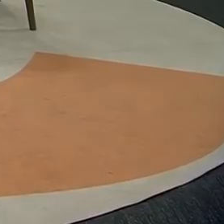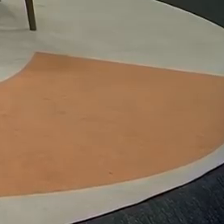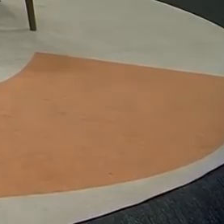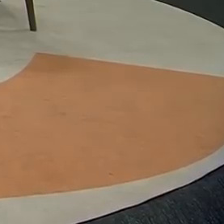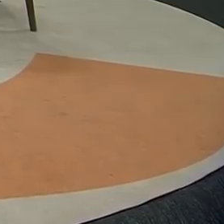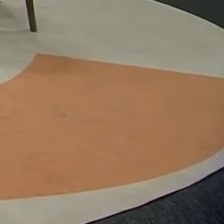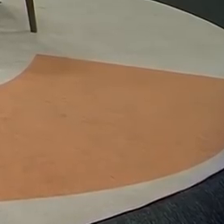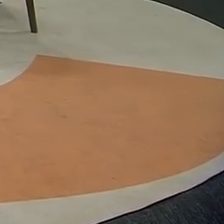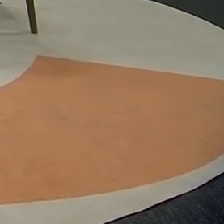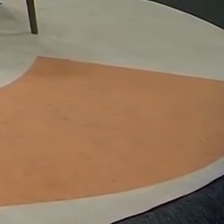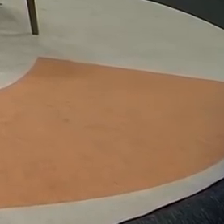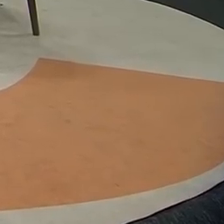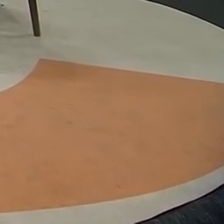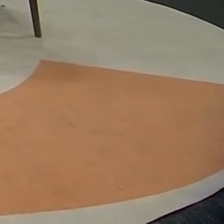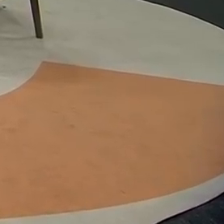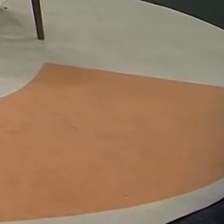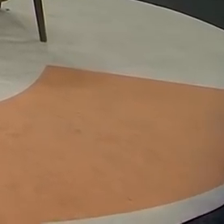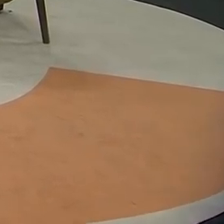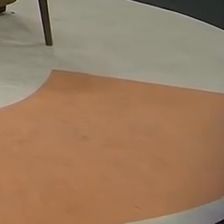o